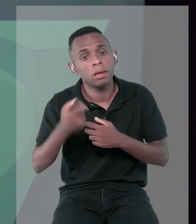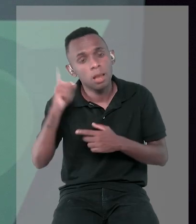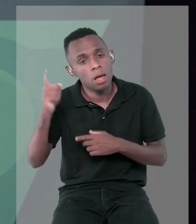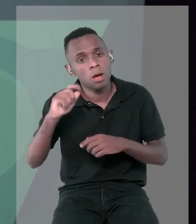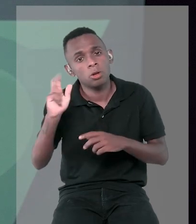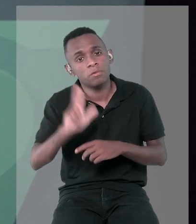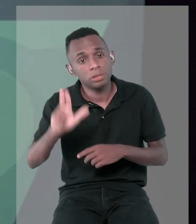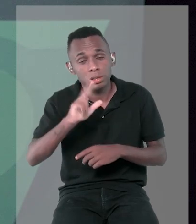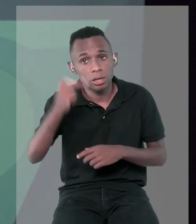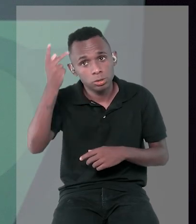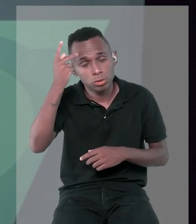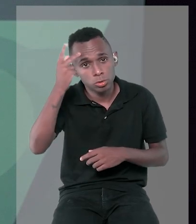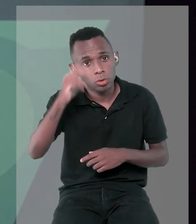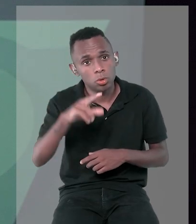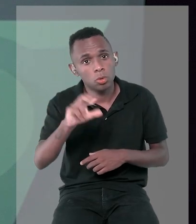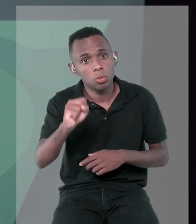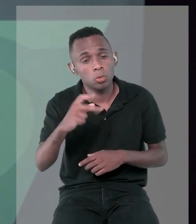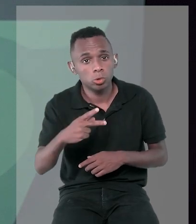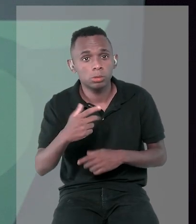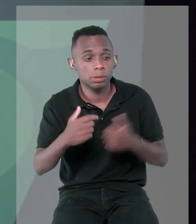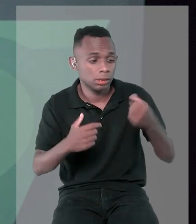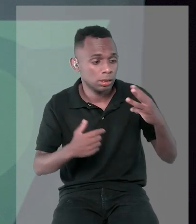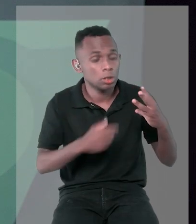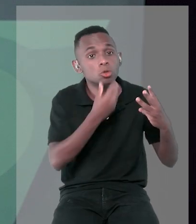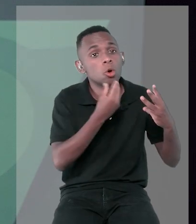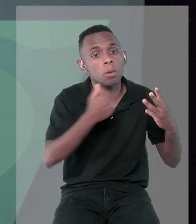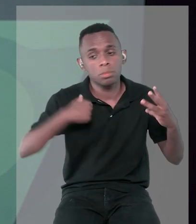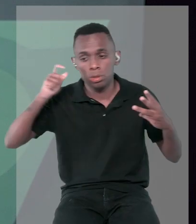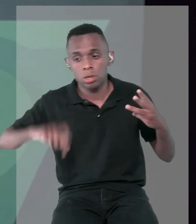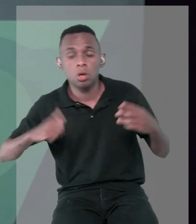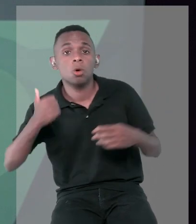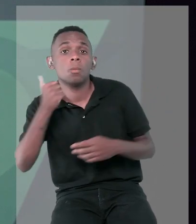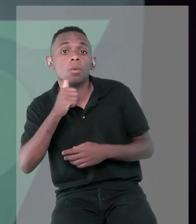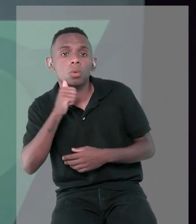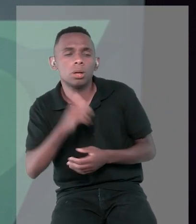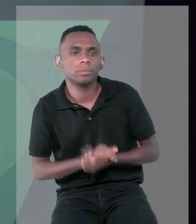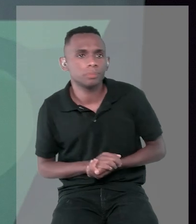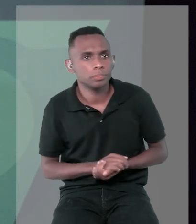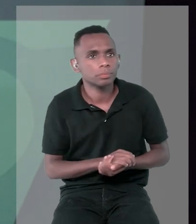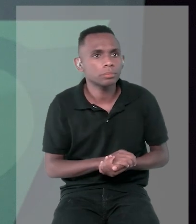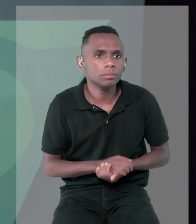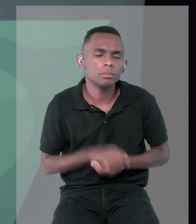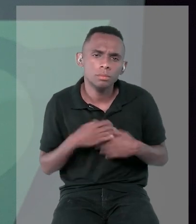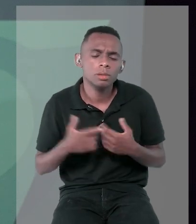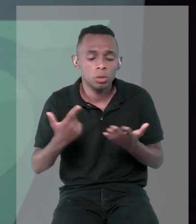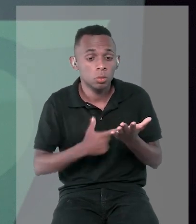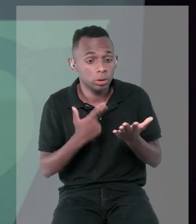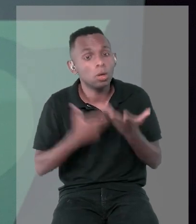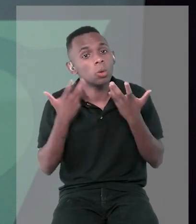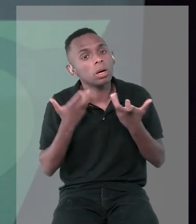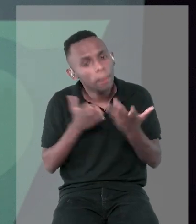USP, eram 13 homens e eu, de mulher. E eu estava muito interessada em literatura feita